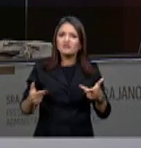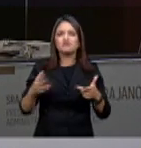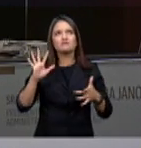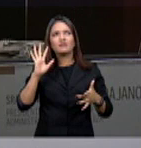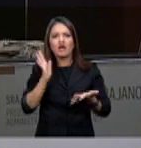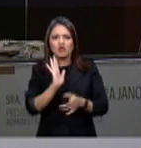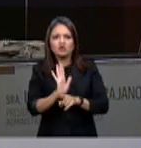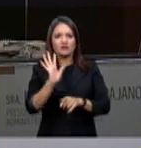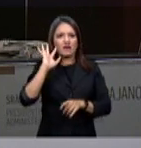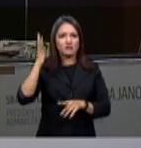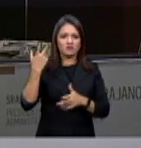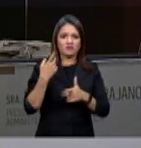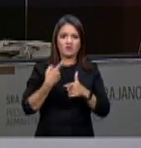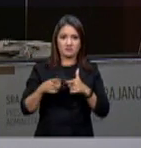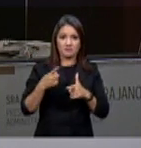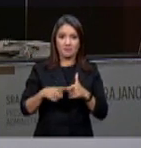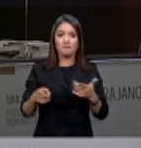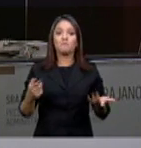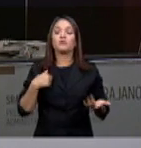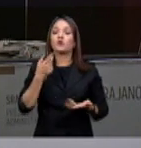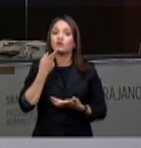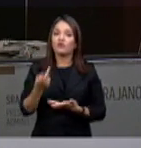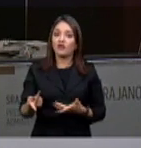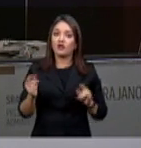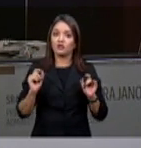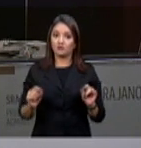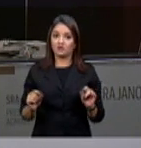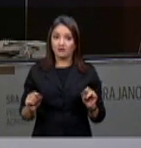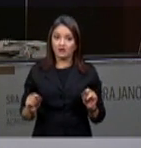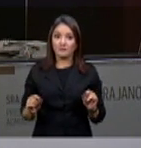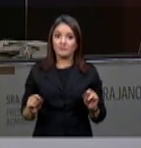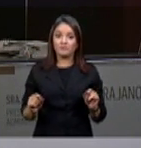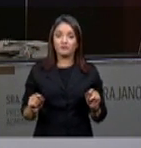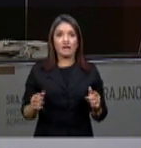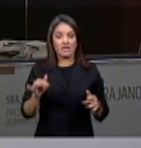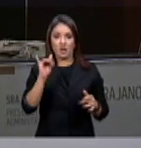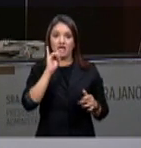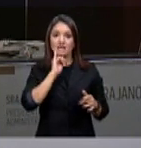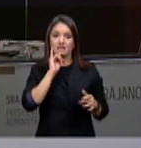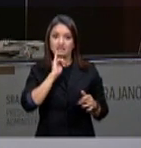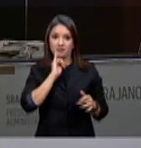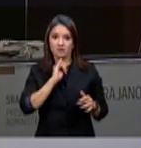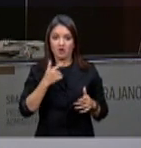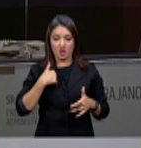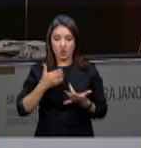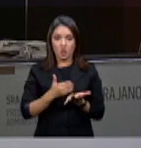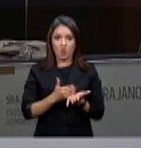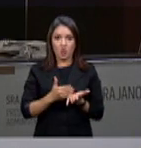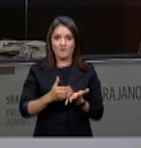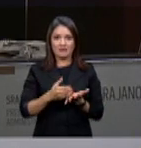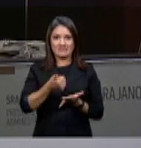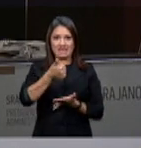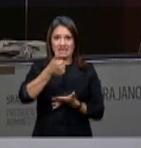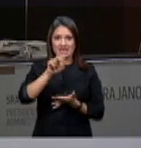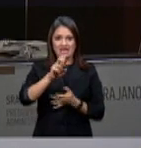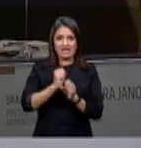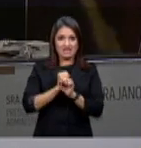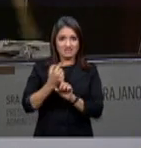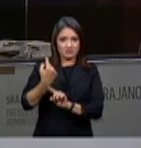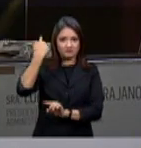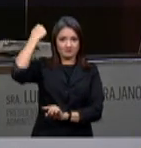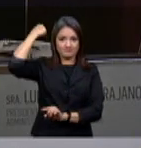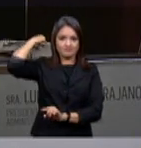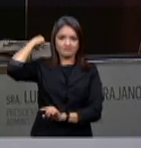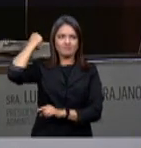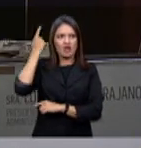que eu tenho para os meus amigos essas pérolas custam muito pouco então por exemplo quando eu comecei a 15 anos atrás ver a